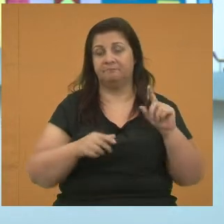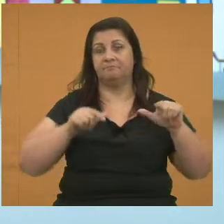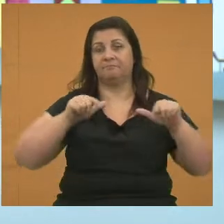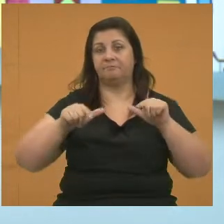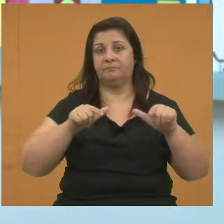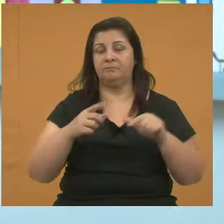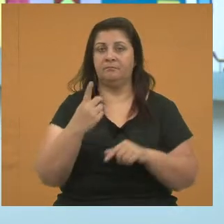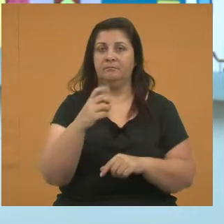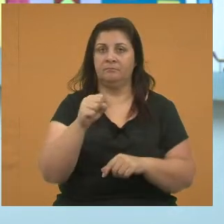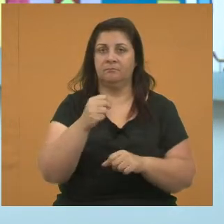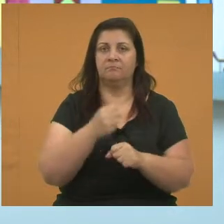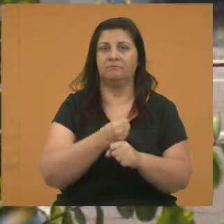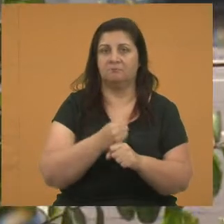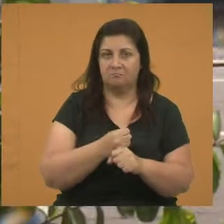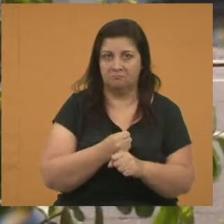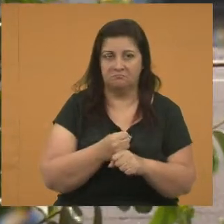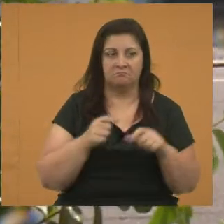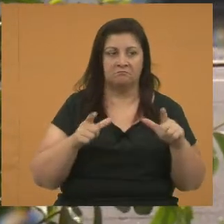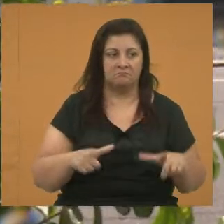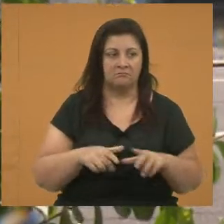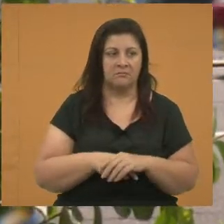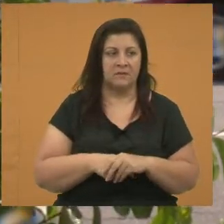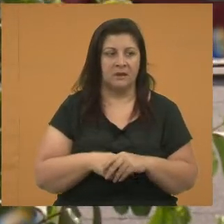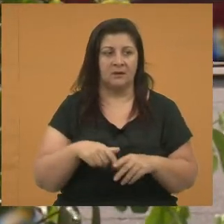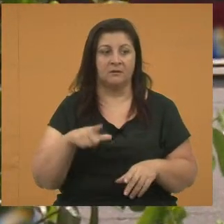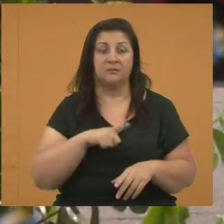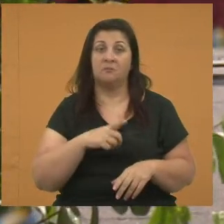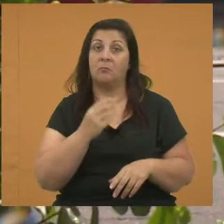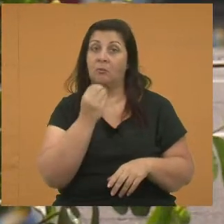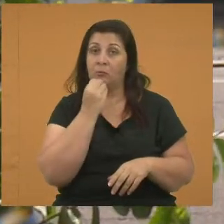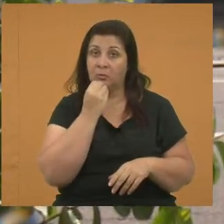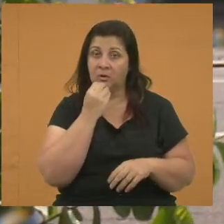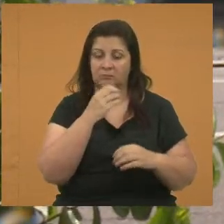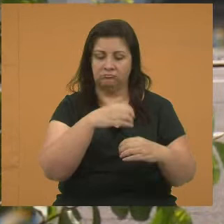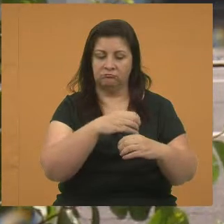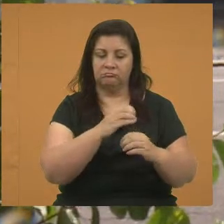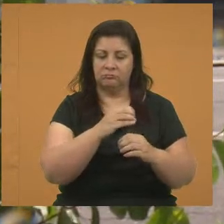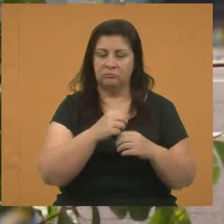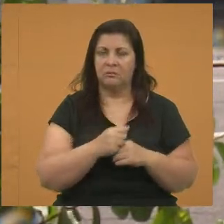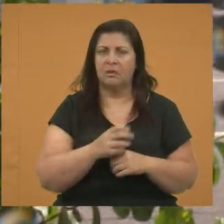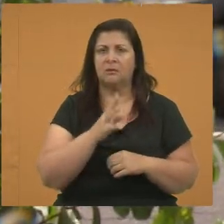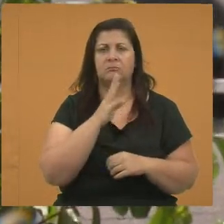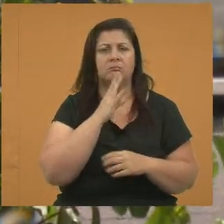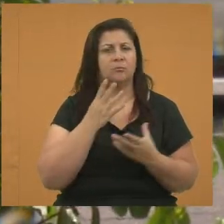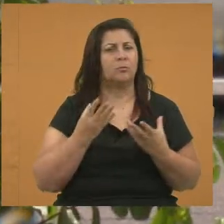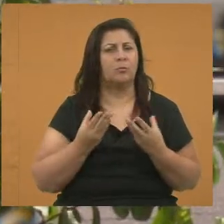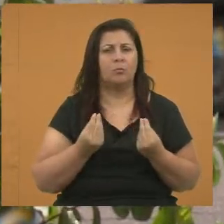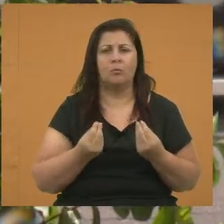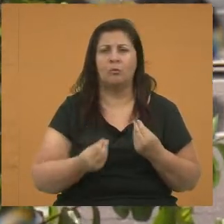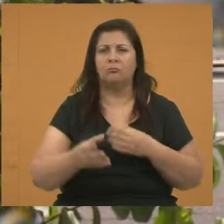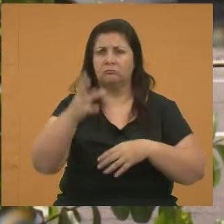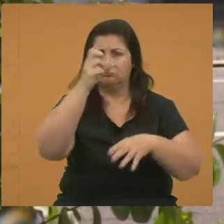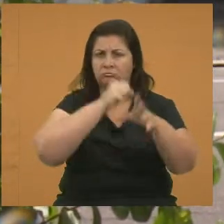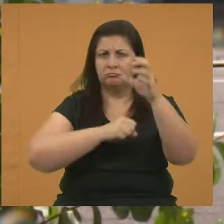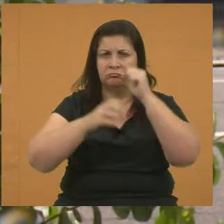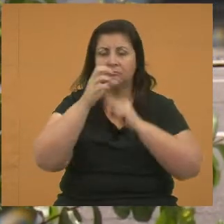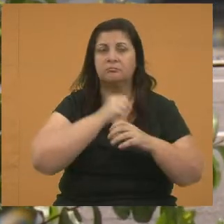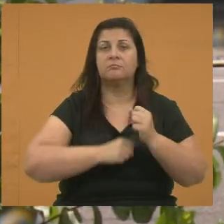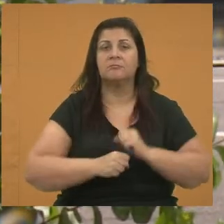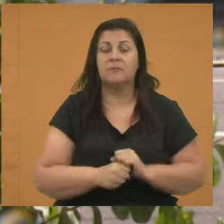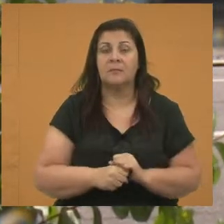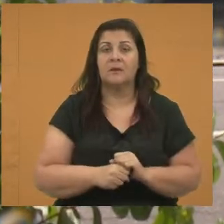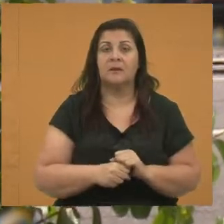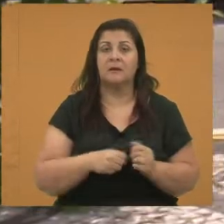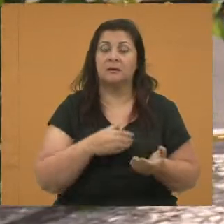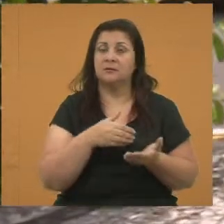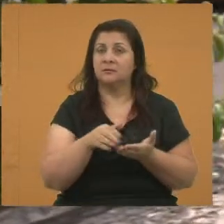durante 18 anos lá e me deram assim, uma grande oportunidade como bióloga. Eu tive assim, um conhecimento muito grande da área de análises clínicas. Saí de